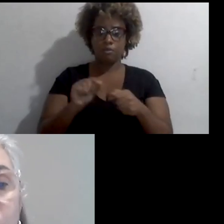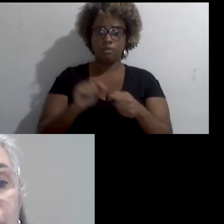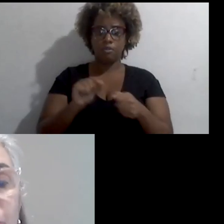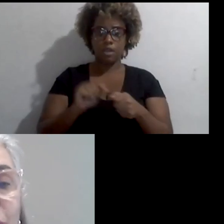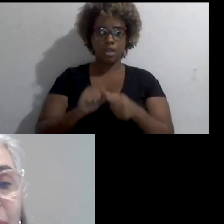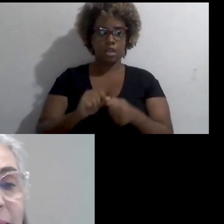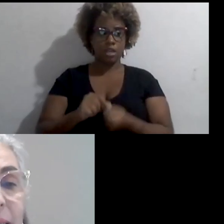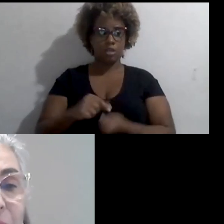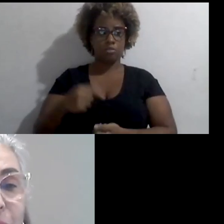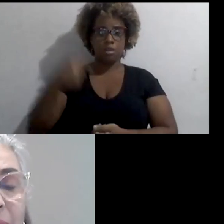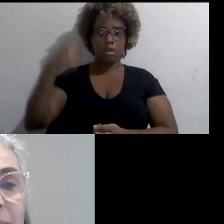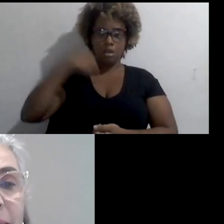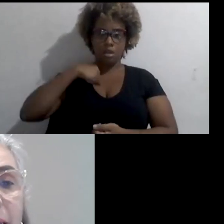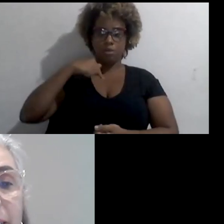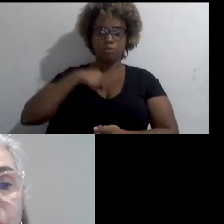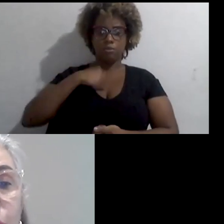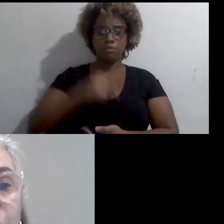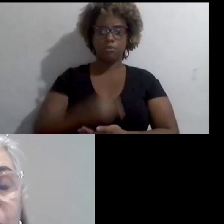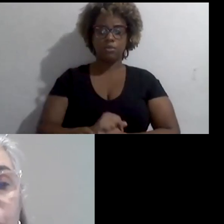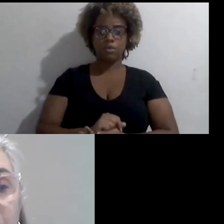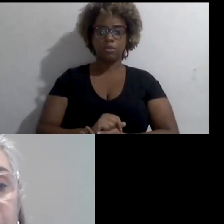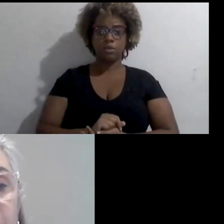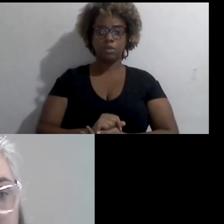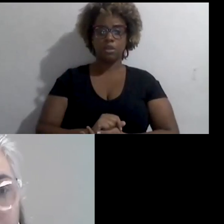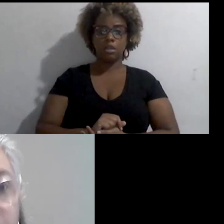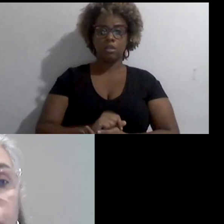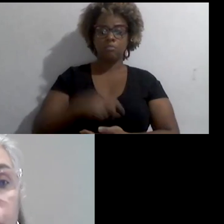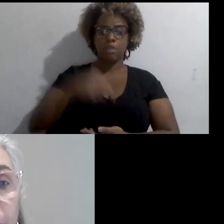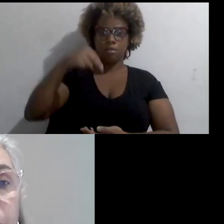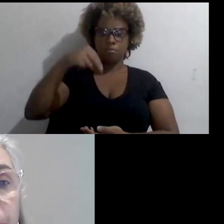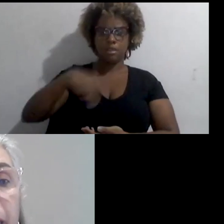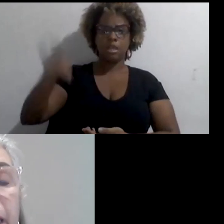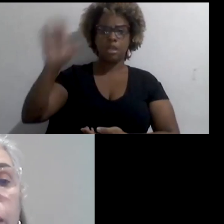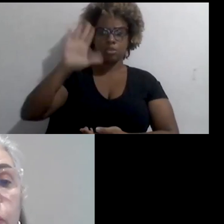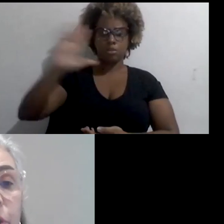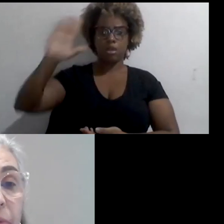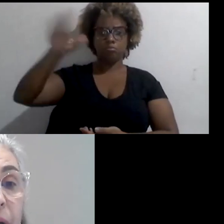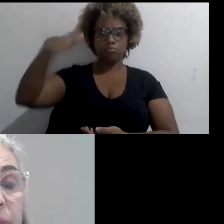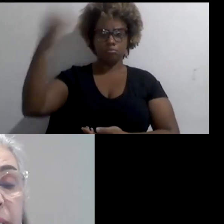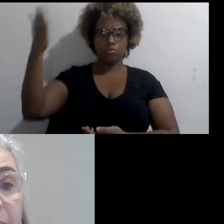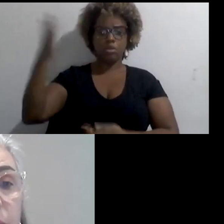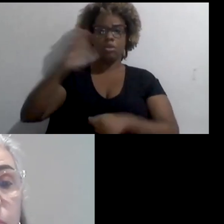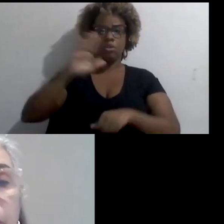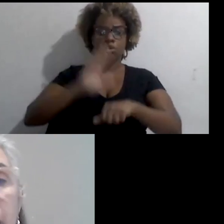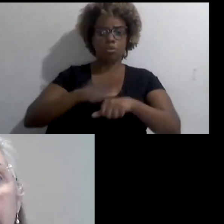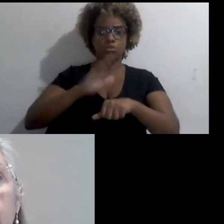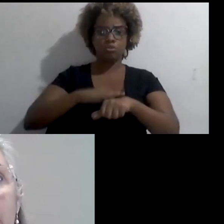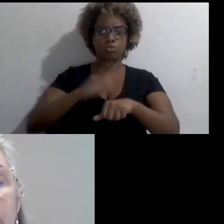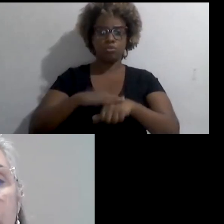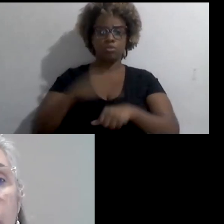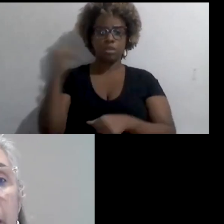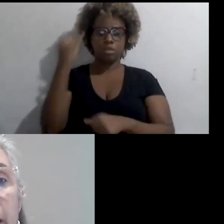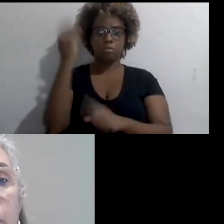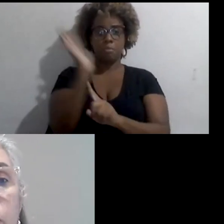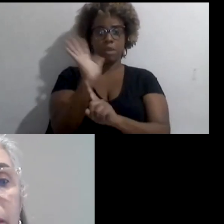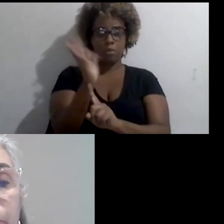né? Como são os festivais internacionais, são construídos pelos artistas e pelo público. Então, o festival, se tem uma